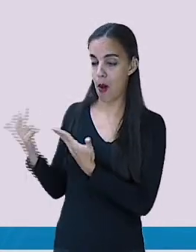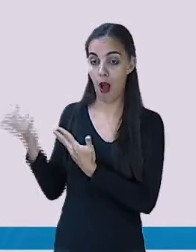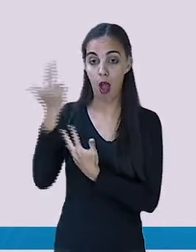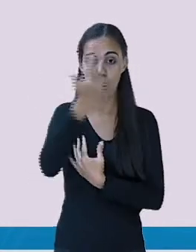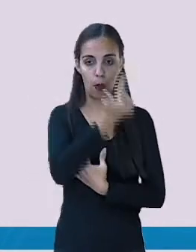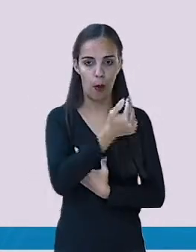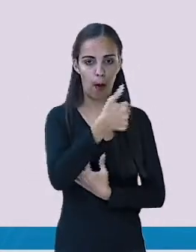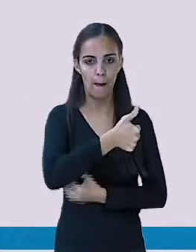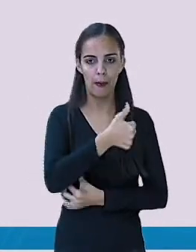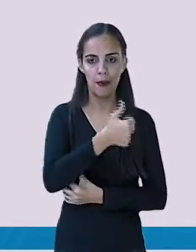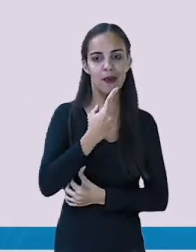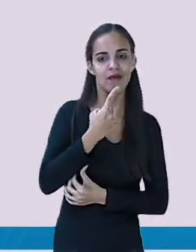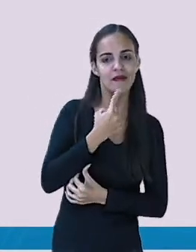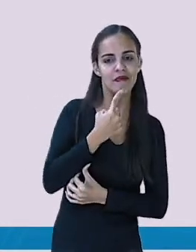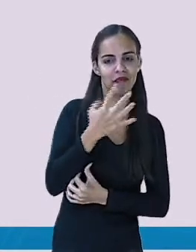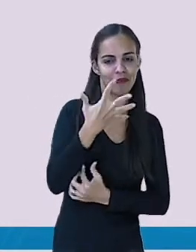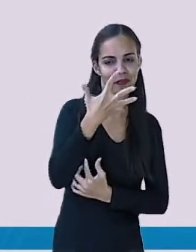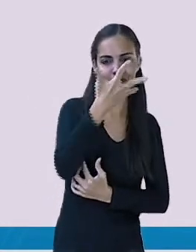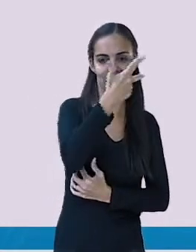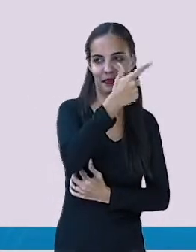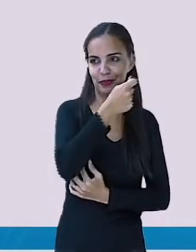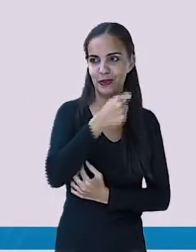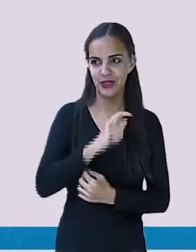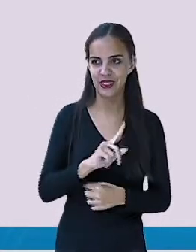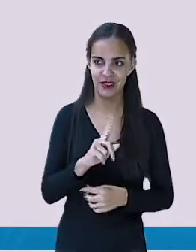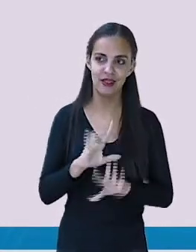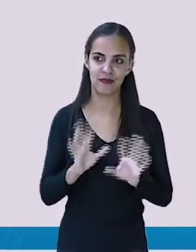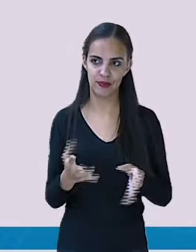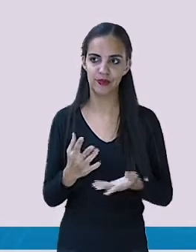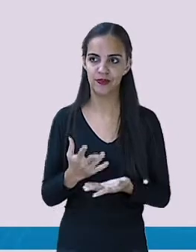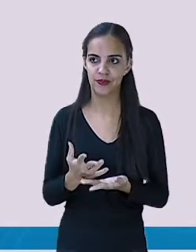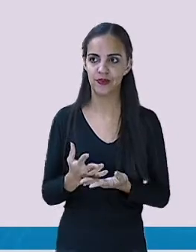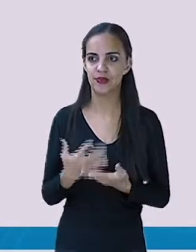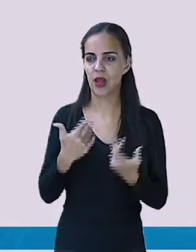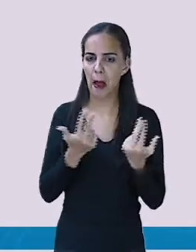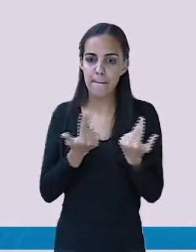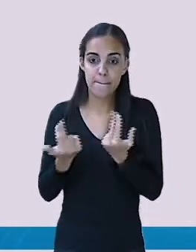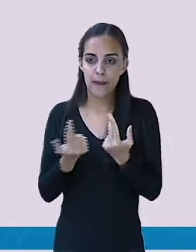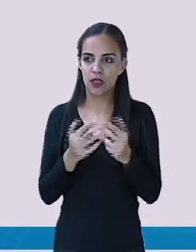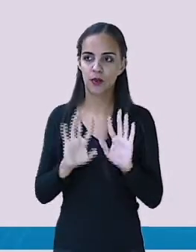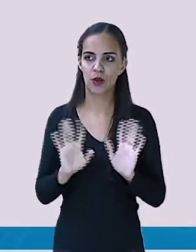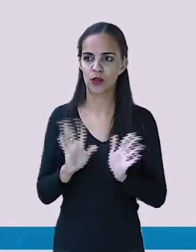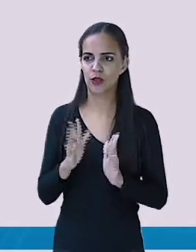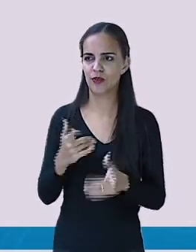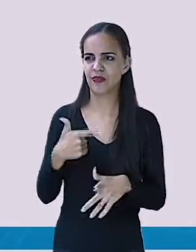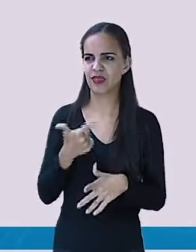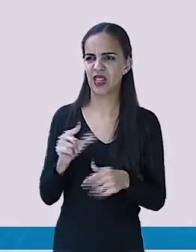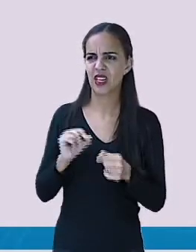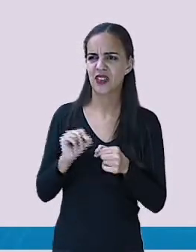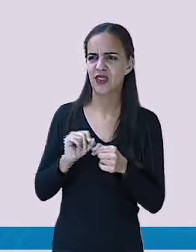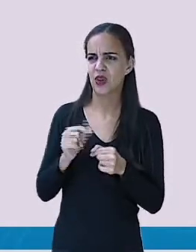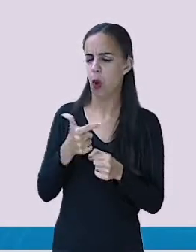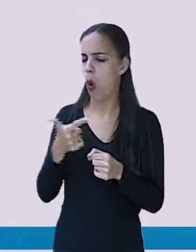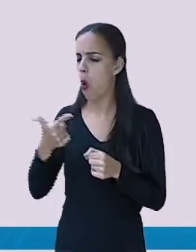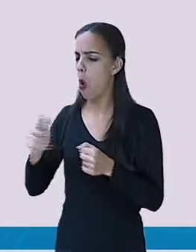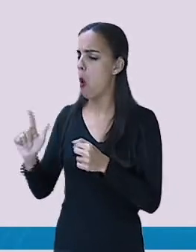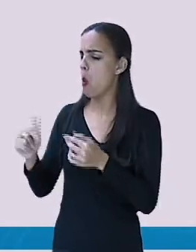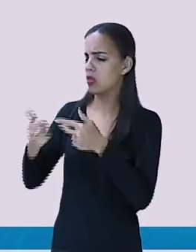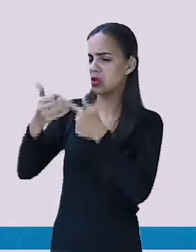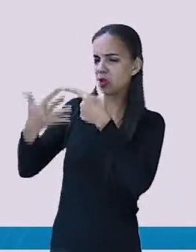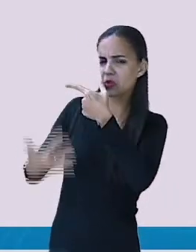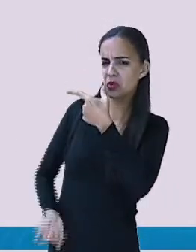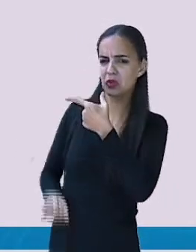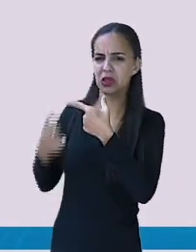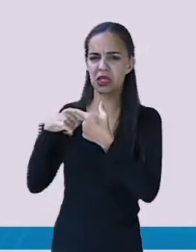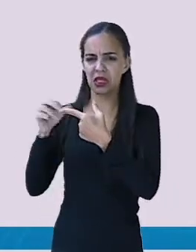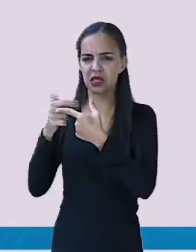maçãs a dia o sabor nem pode ser consumido não é o mesmo então novas substâncias foram formadas